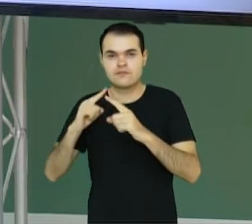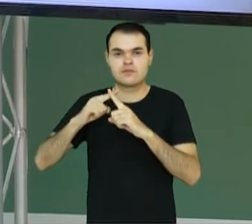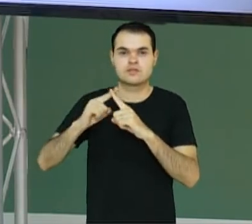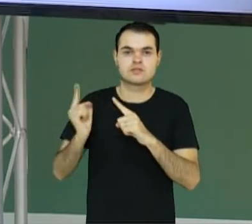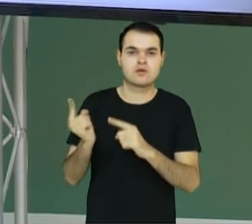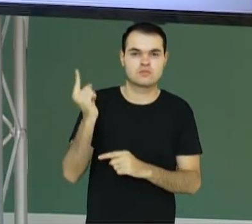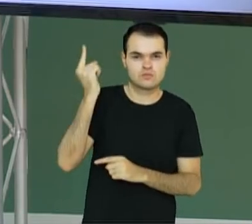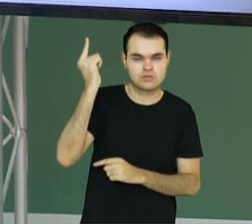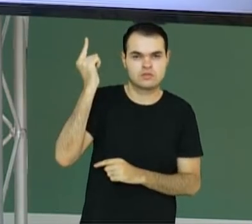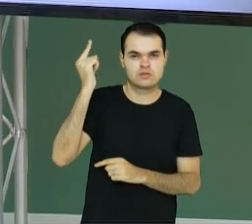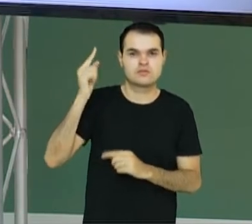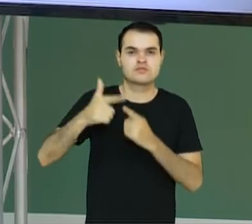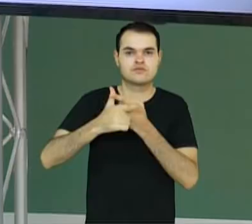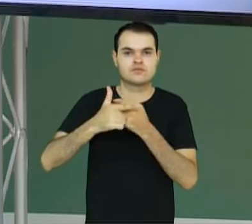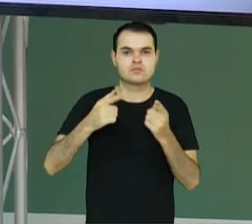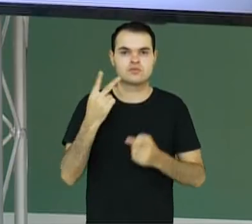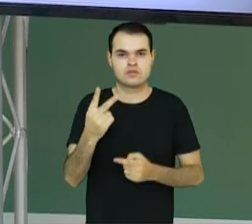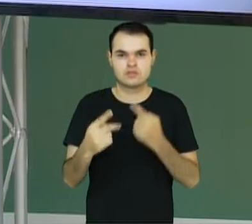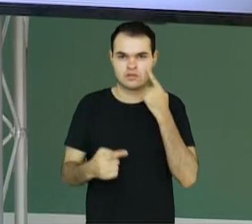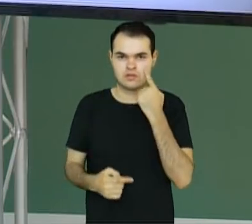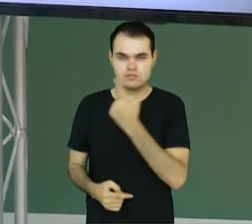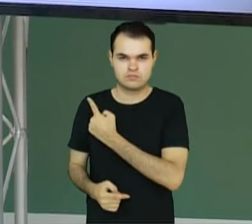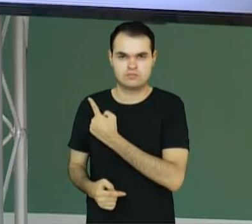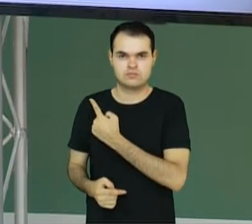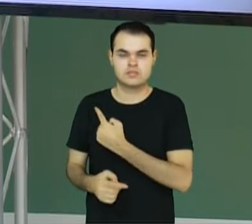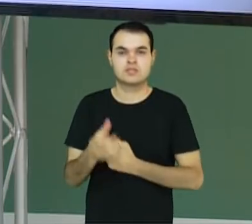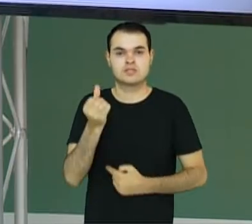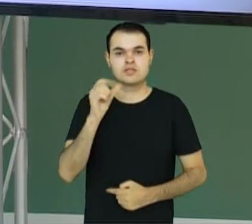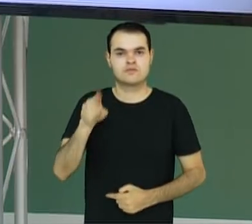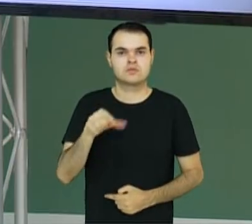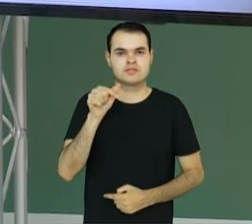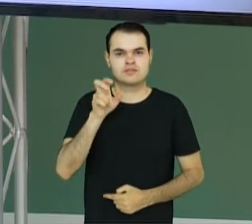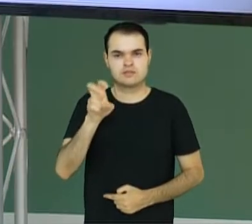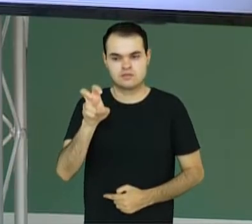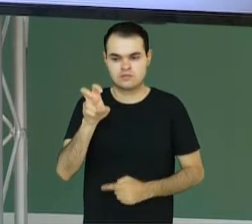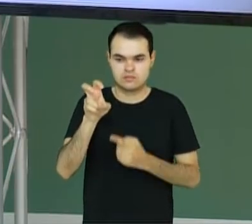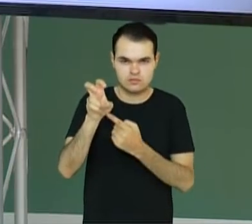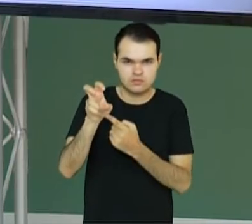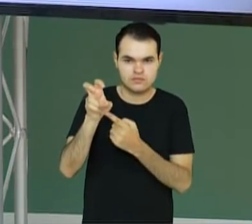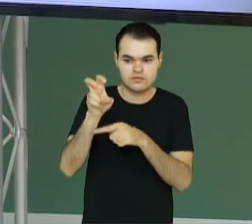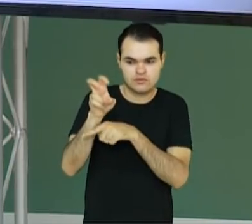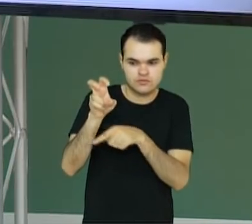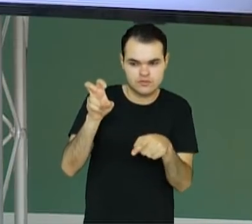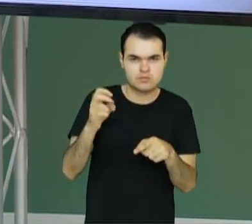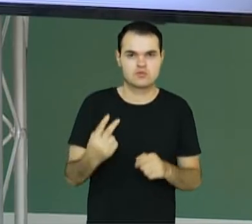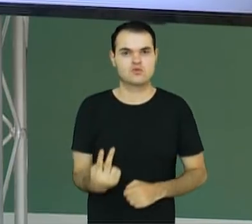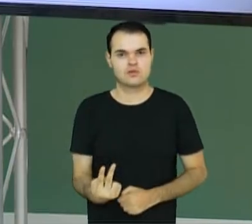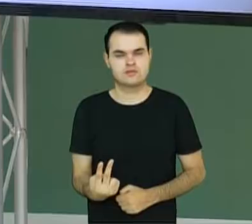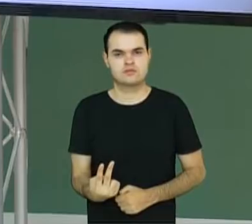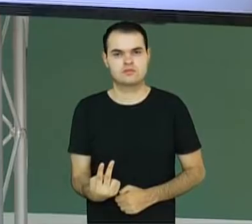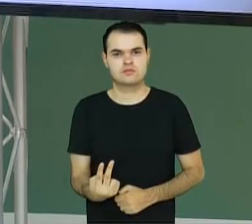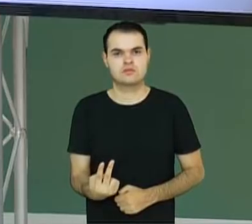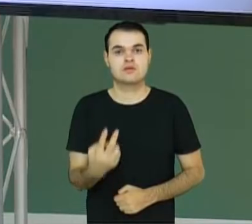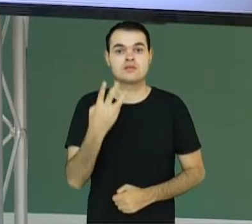2. 4,5 vezes 1,5, 6,75. E 6,75 dividido por 2,